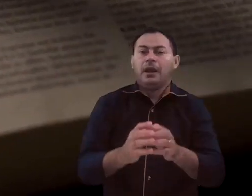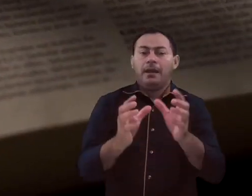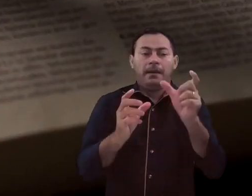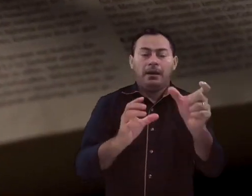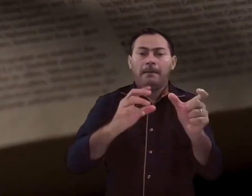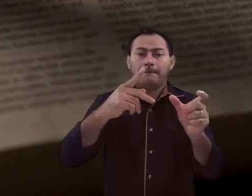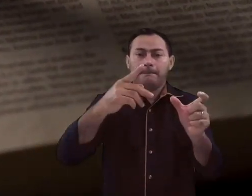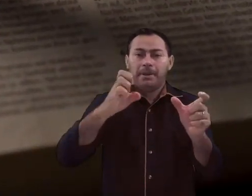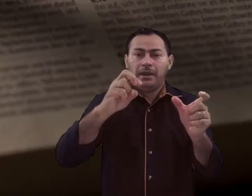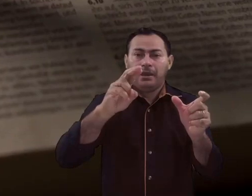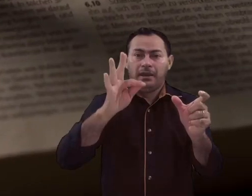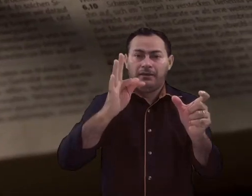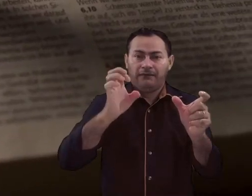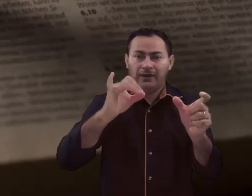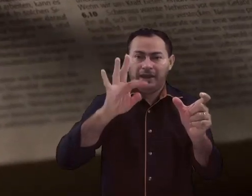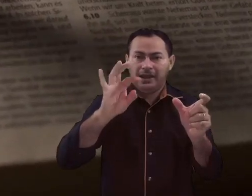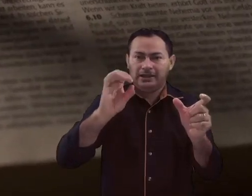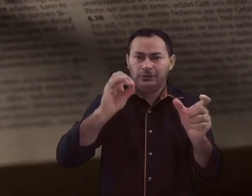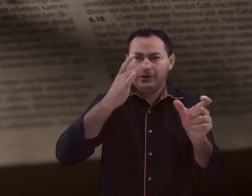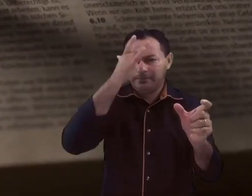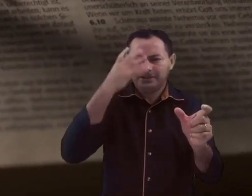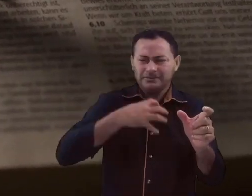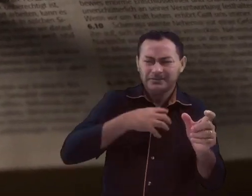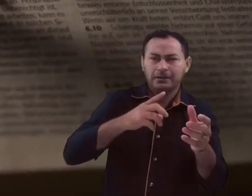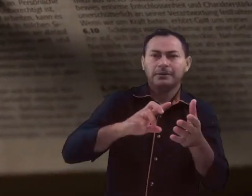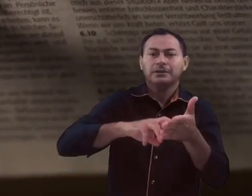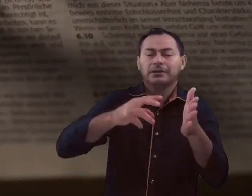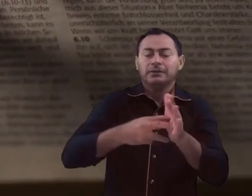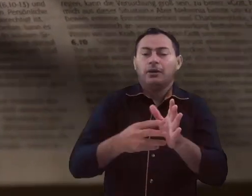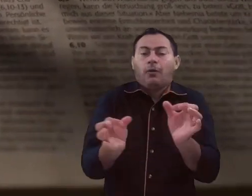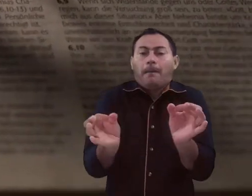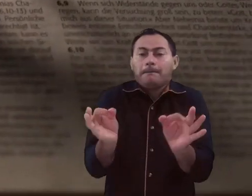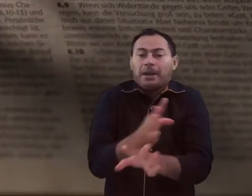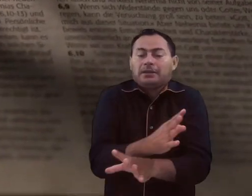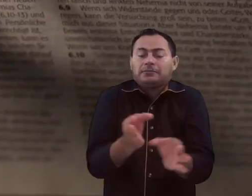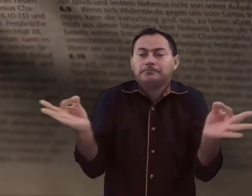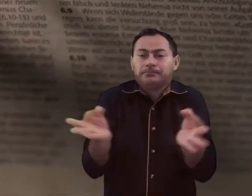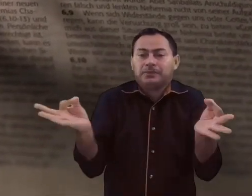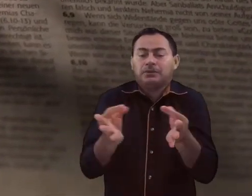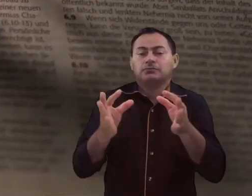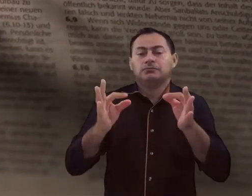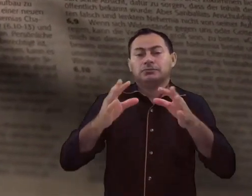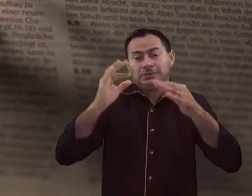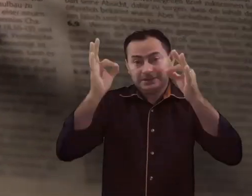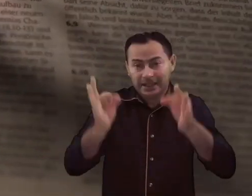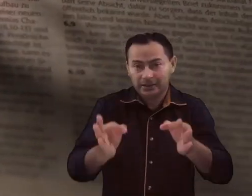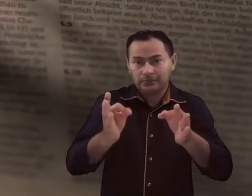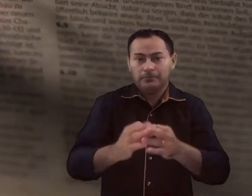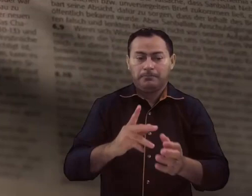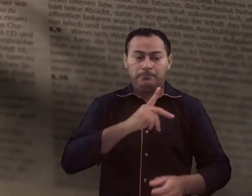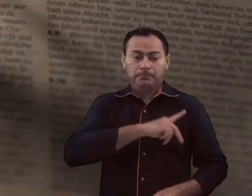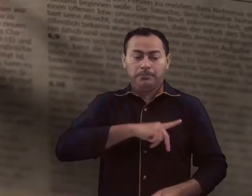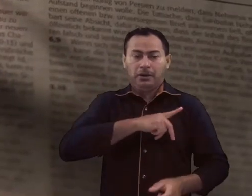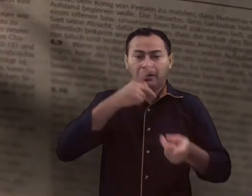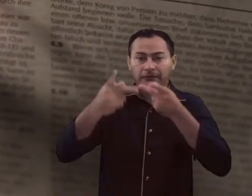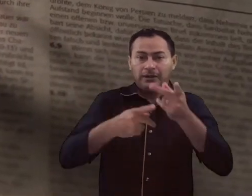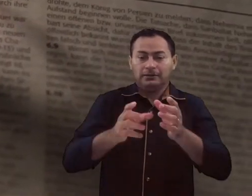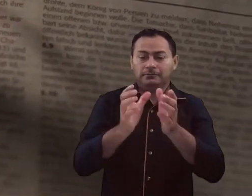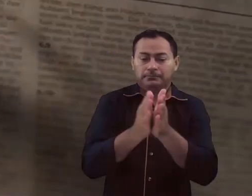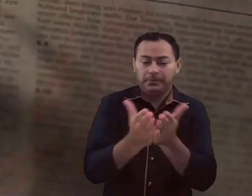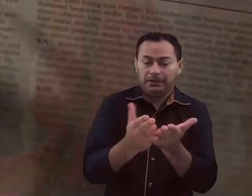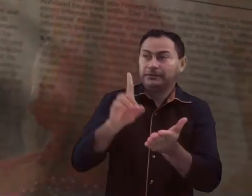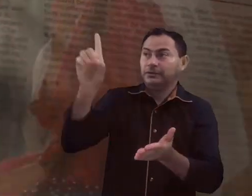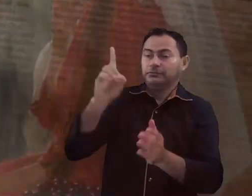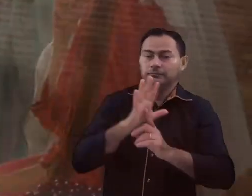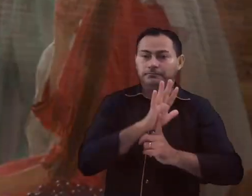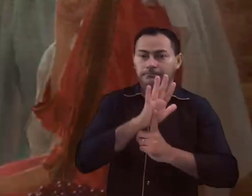A palavra perfeito incomoda as pessoas. Na verdade, ela significa completo ou maduro. Paulo afirma que a palavra